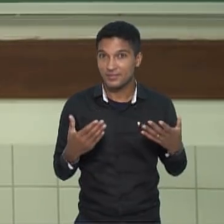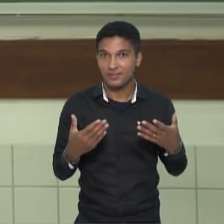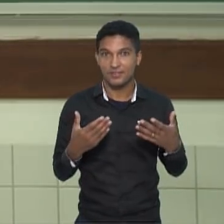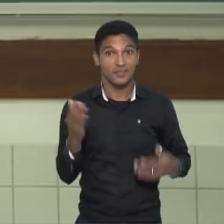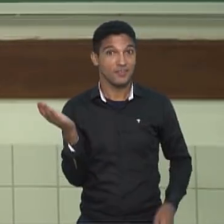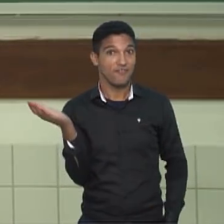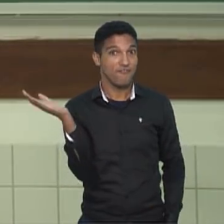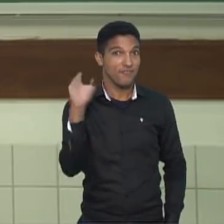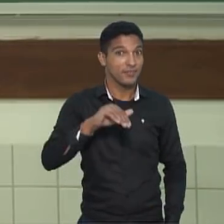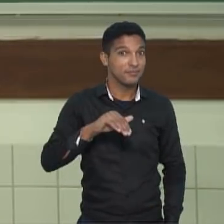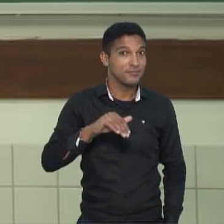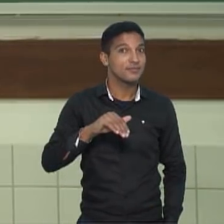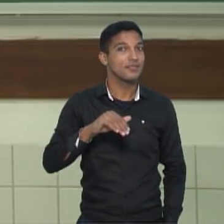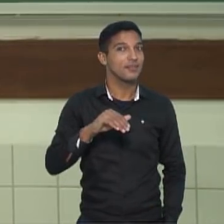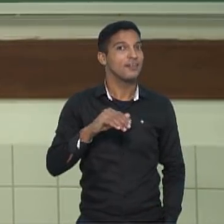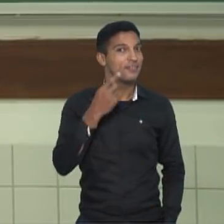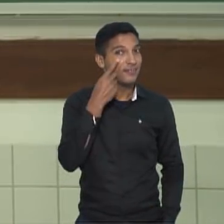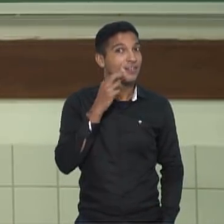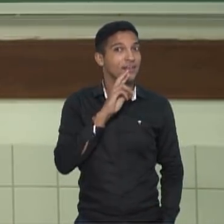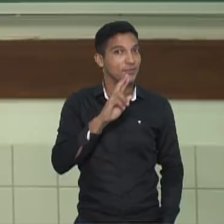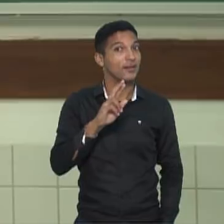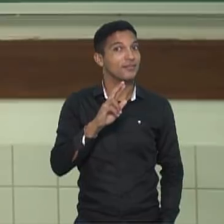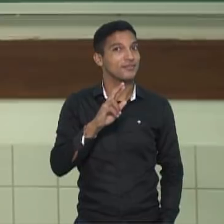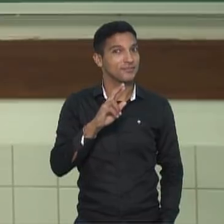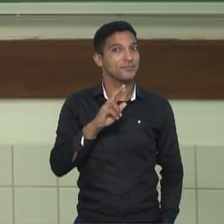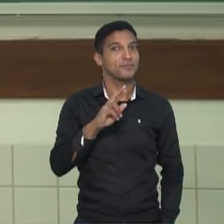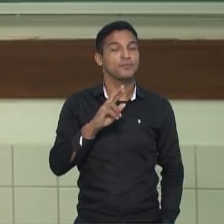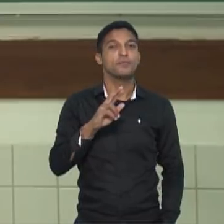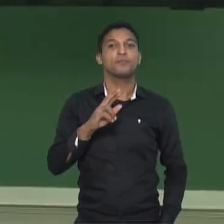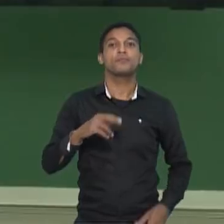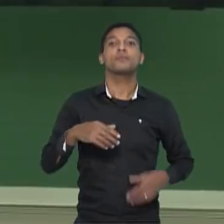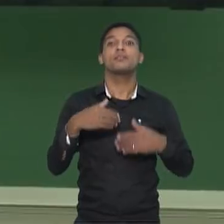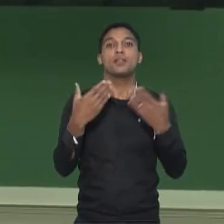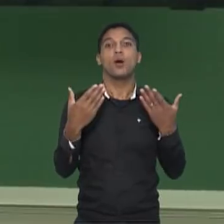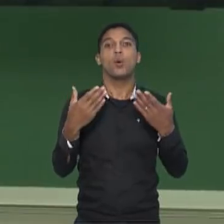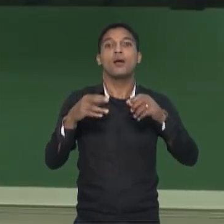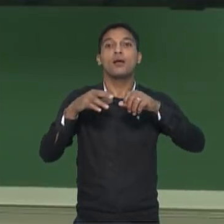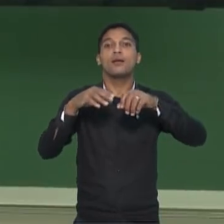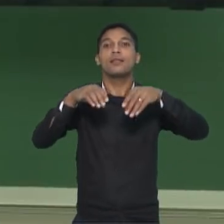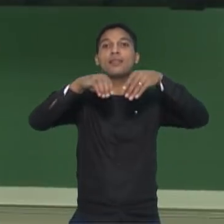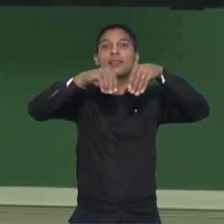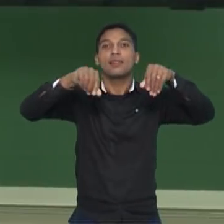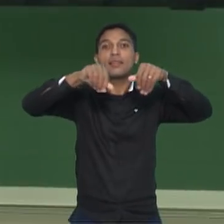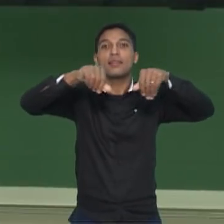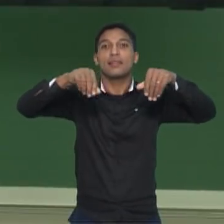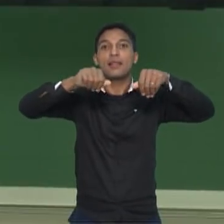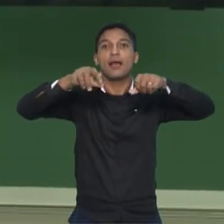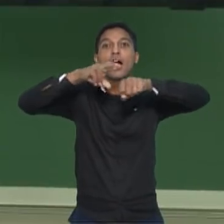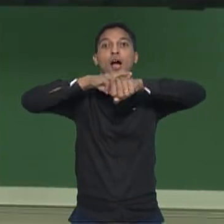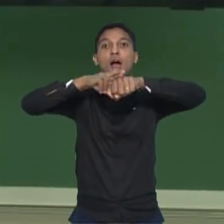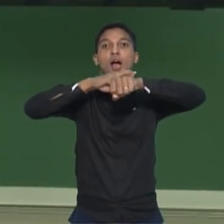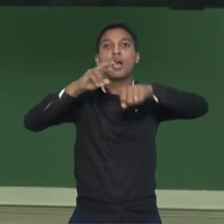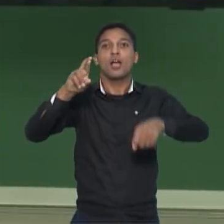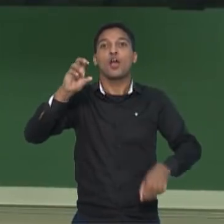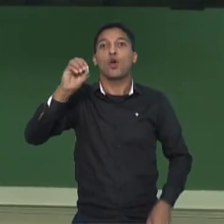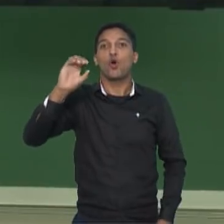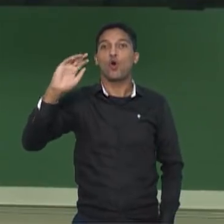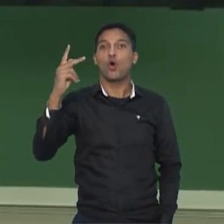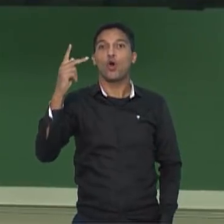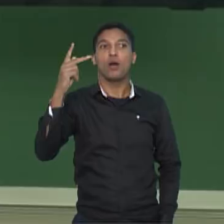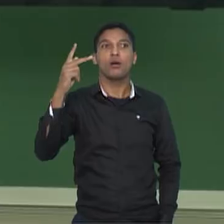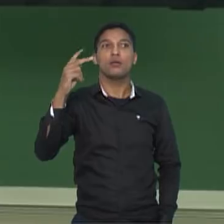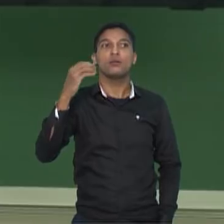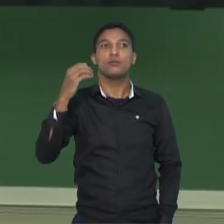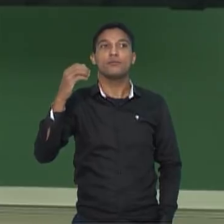Vamos então à resposta desta questão. Então, a terra roxa, que vem do basalto, é